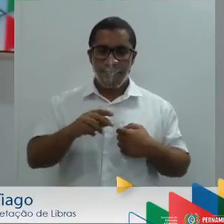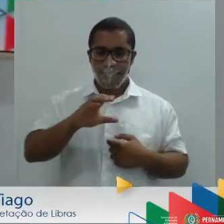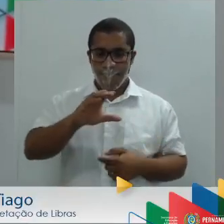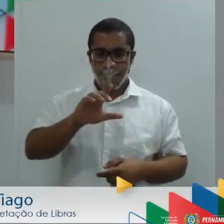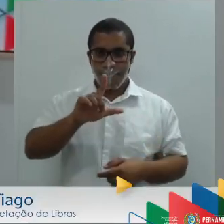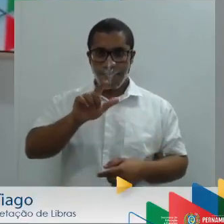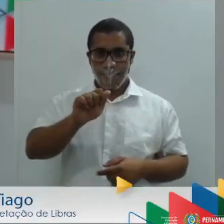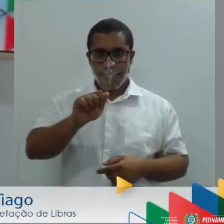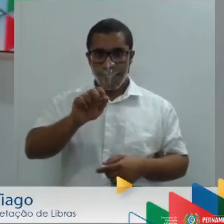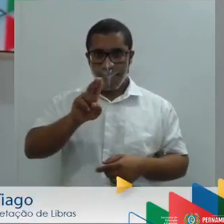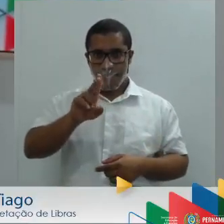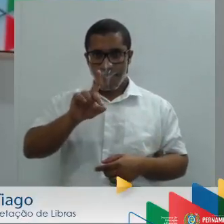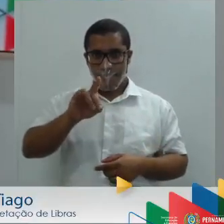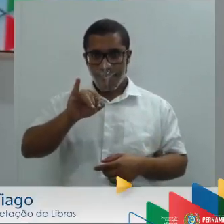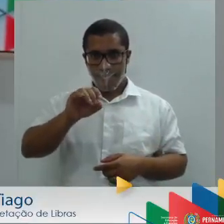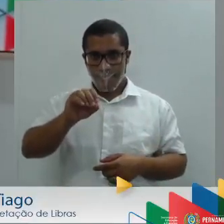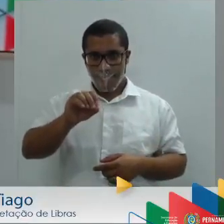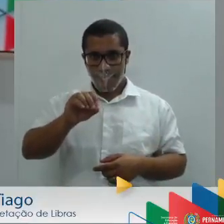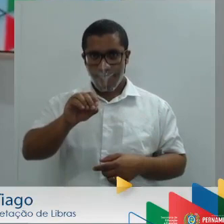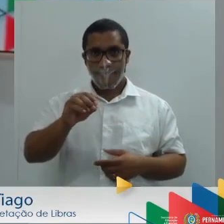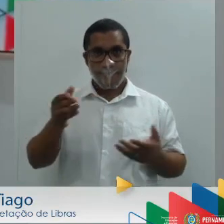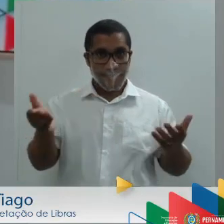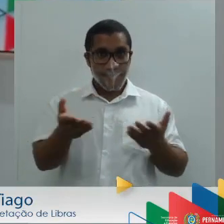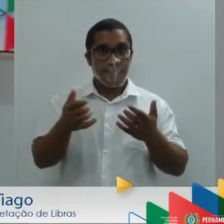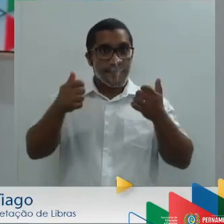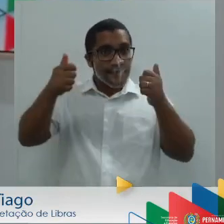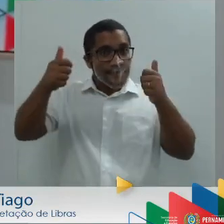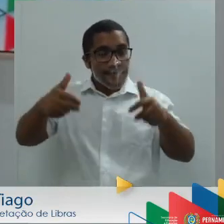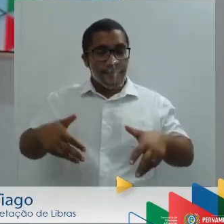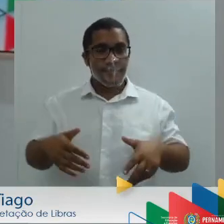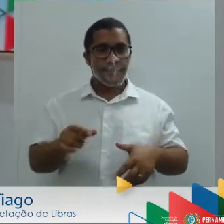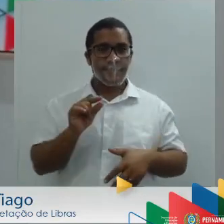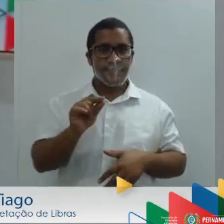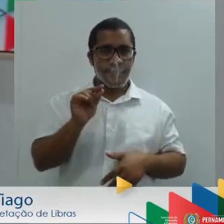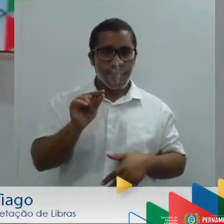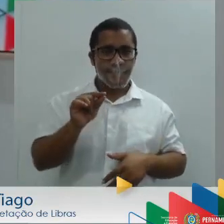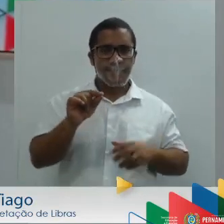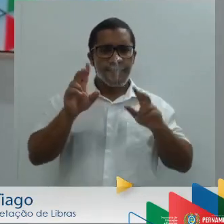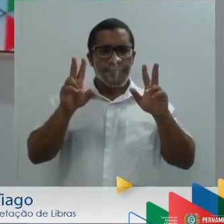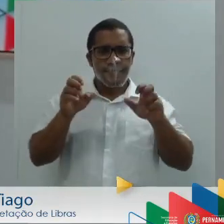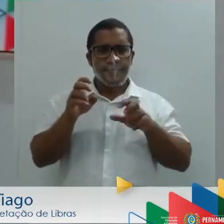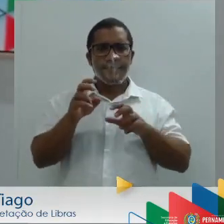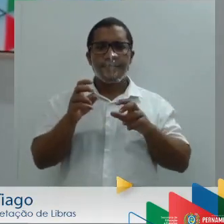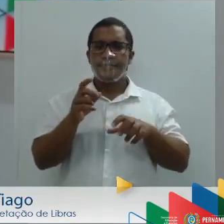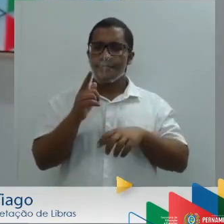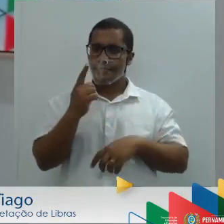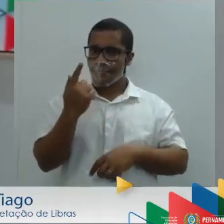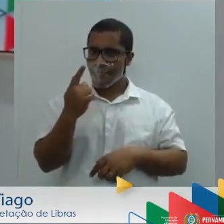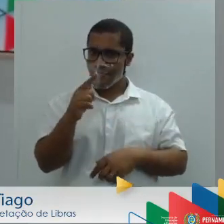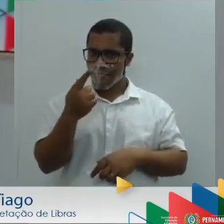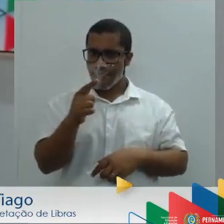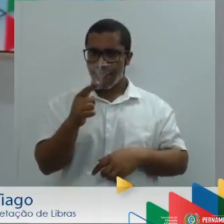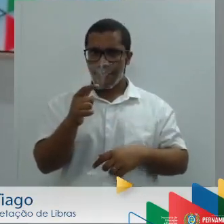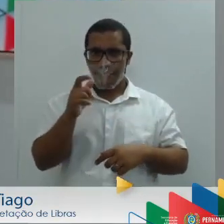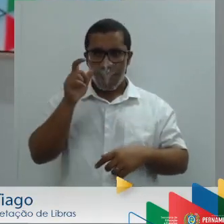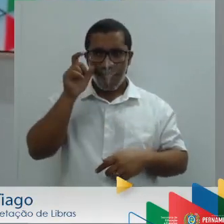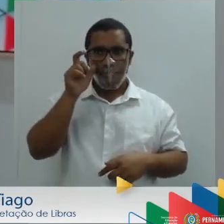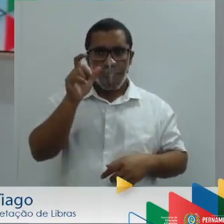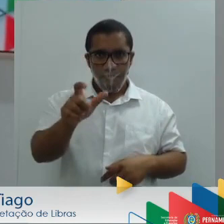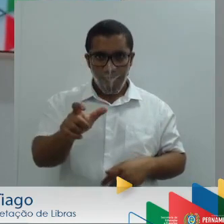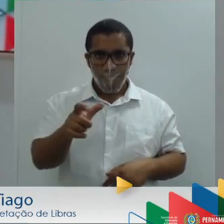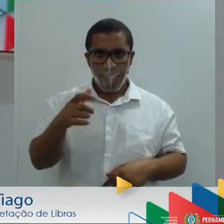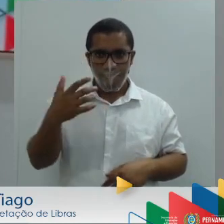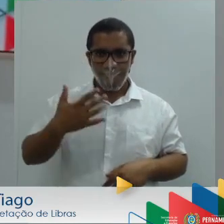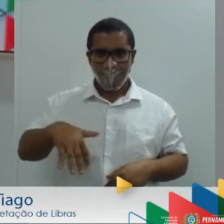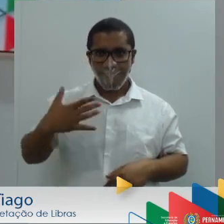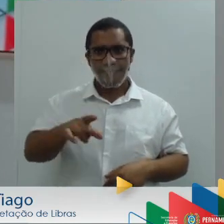Cláudio Silva. Vamos falar um pouco, assunto de geografia muito interessante e espero